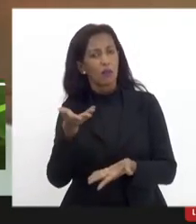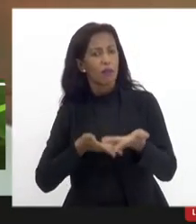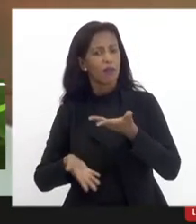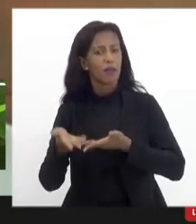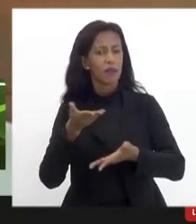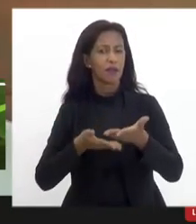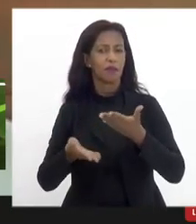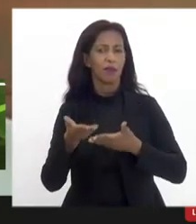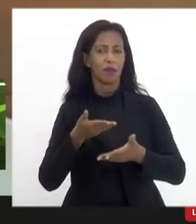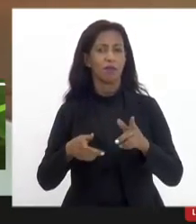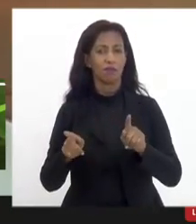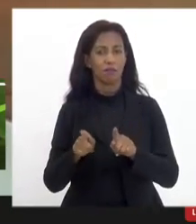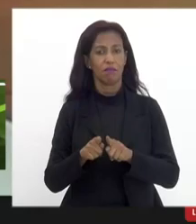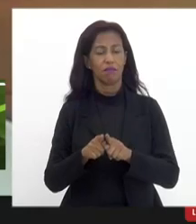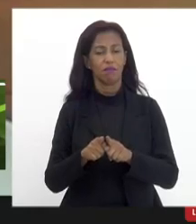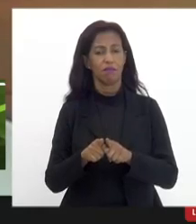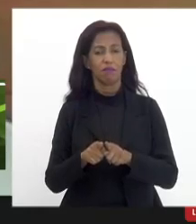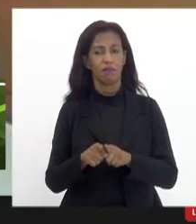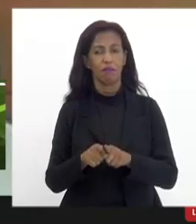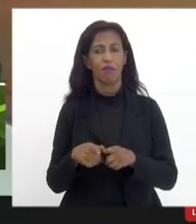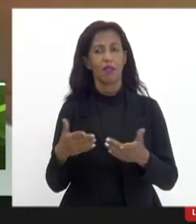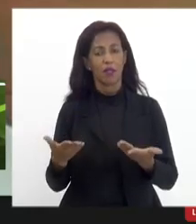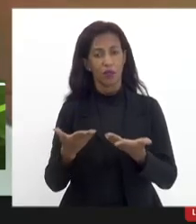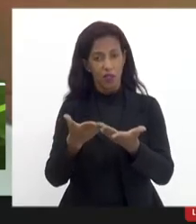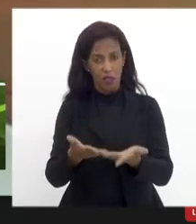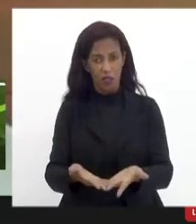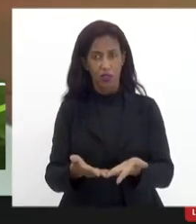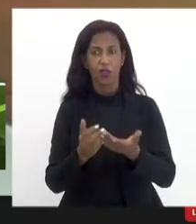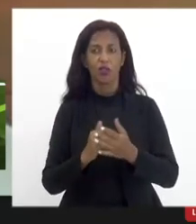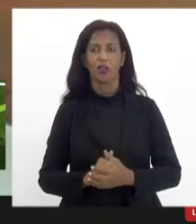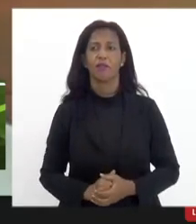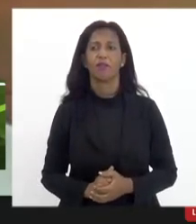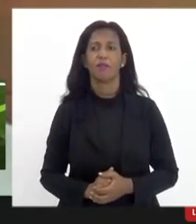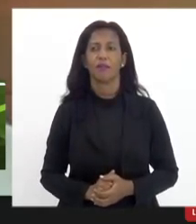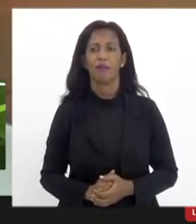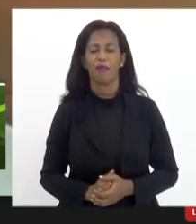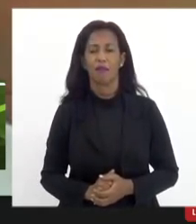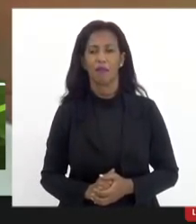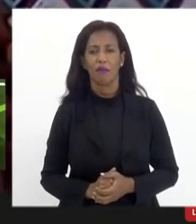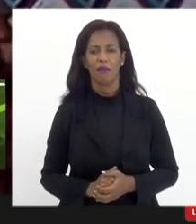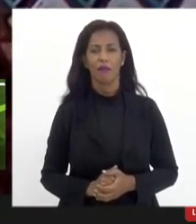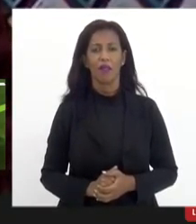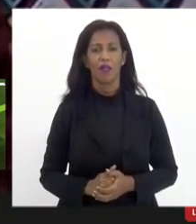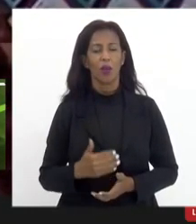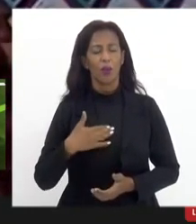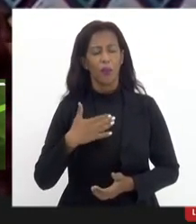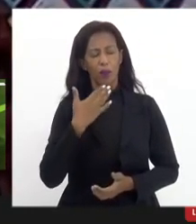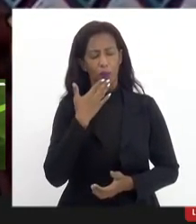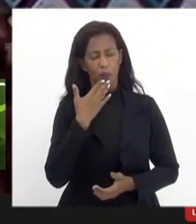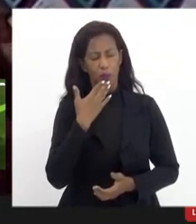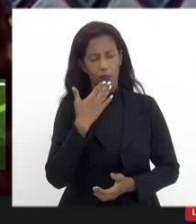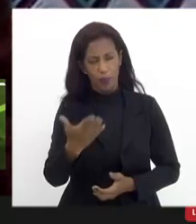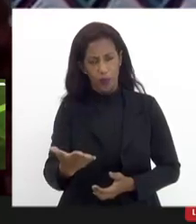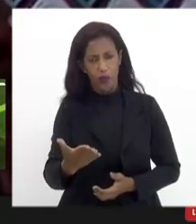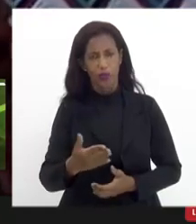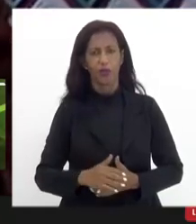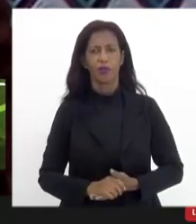né? E aí eu deixo aí, tá? Muito obrigada. O meu pedido sobre